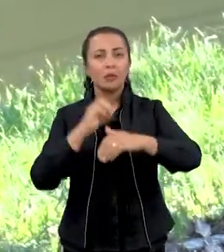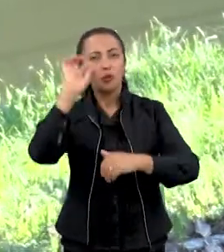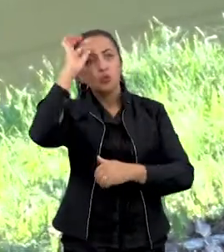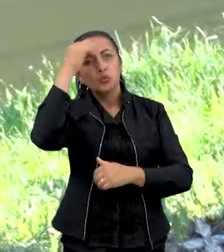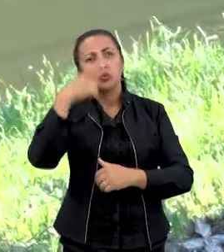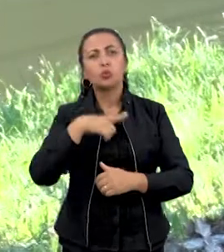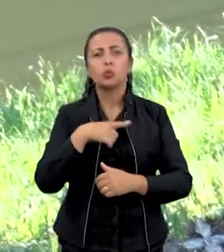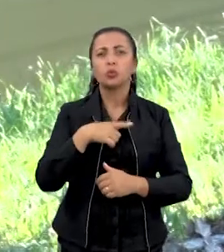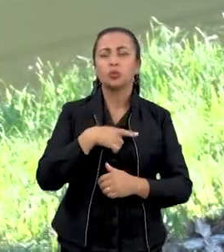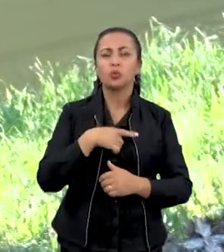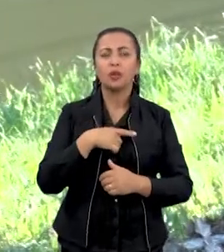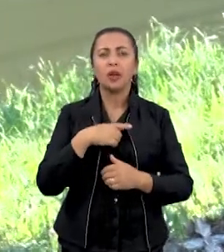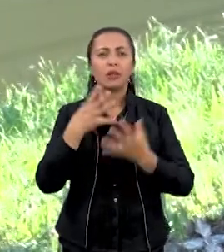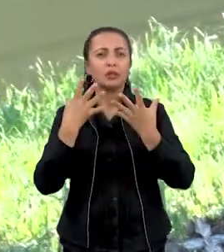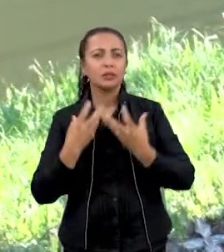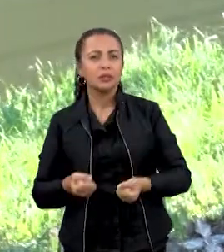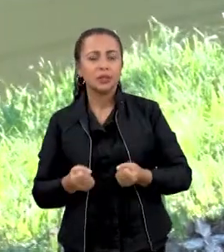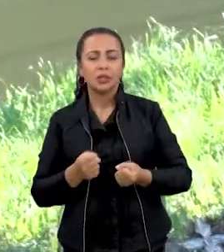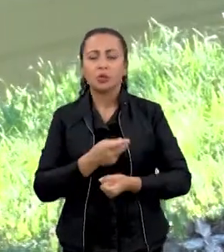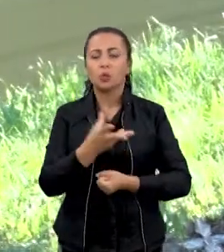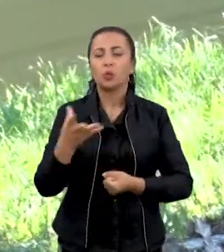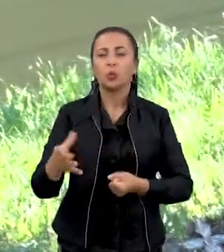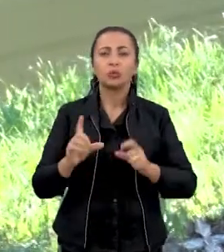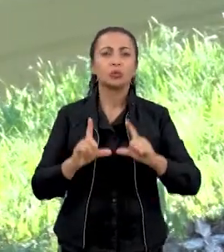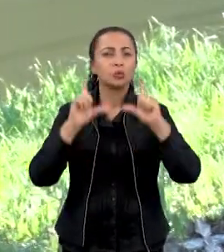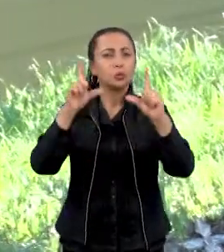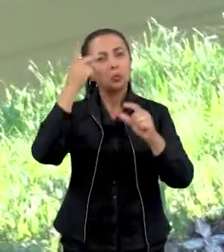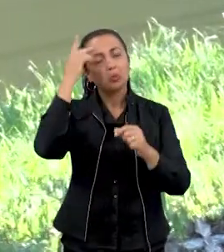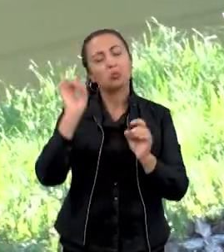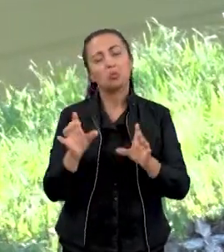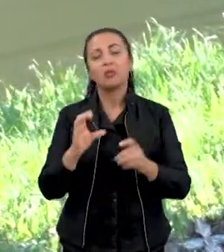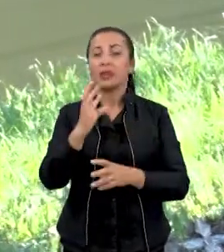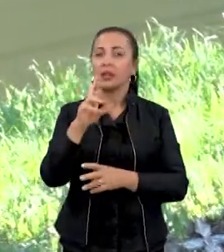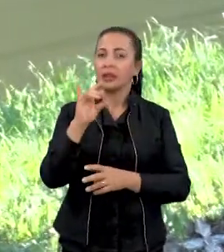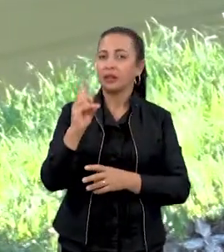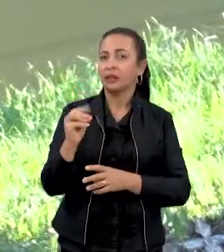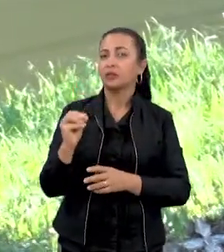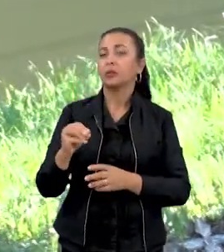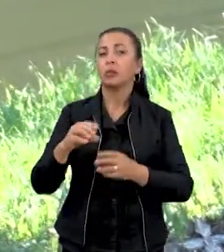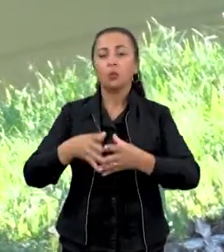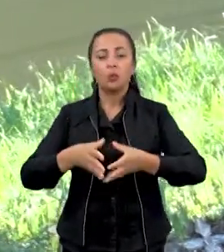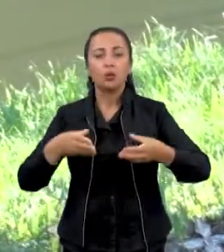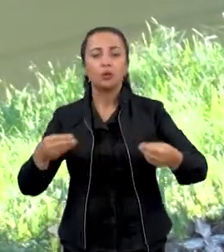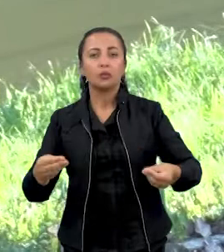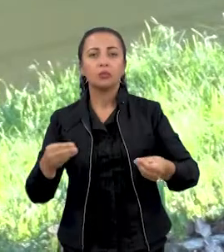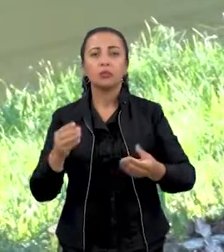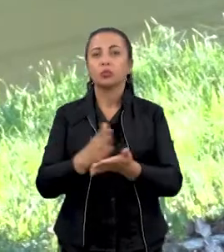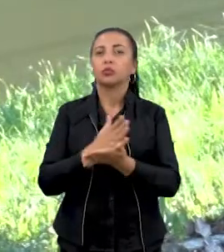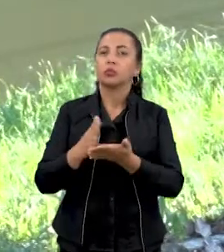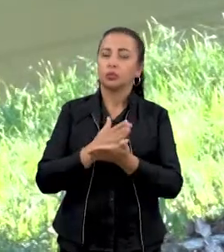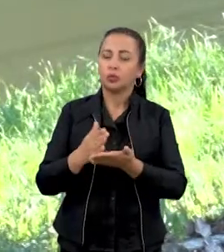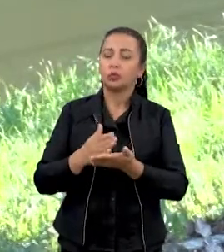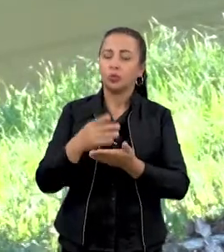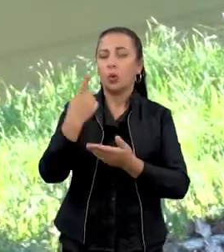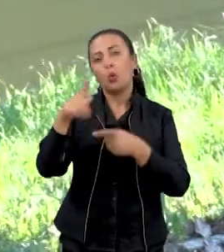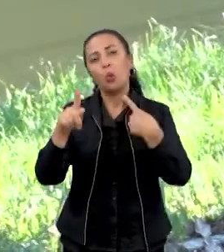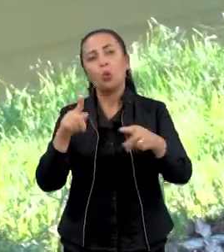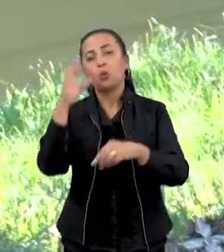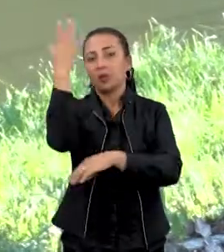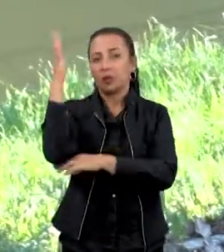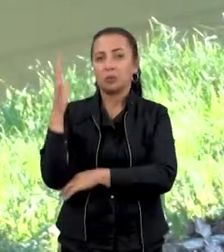só têm aceito a quantificação para a venda de créditos do cacau e de algumas